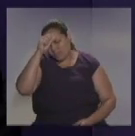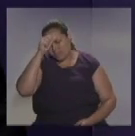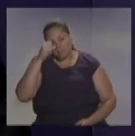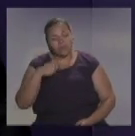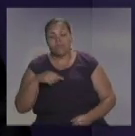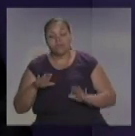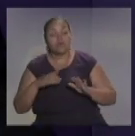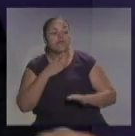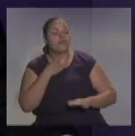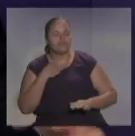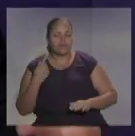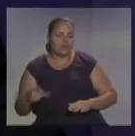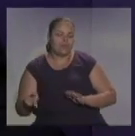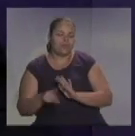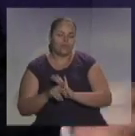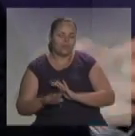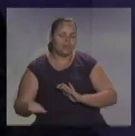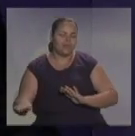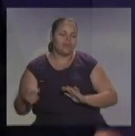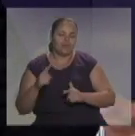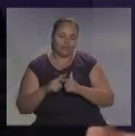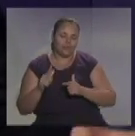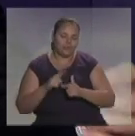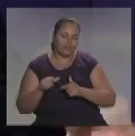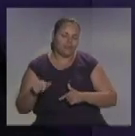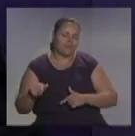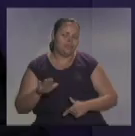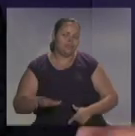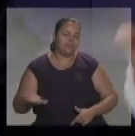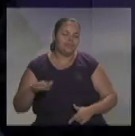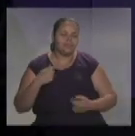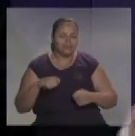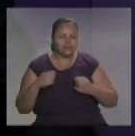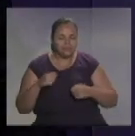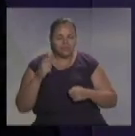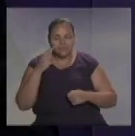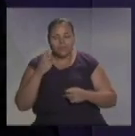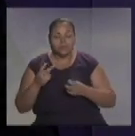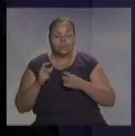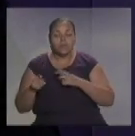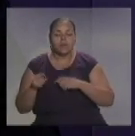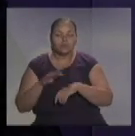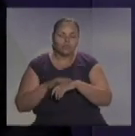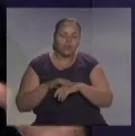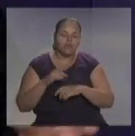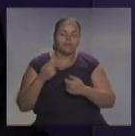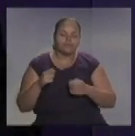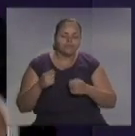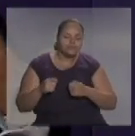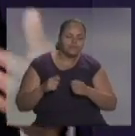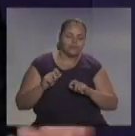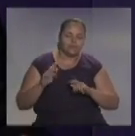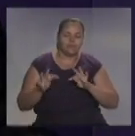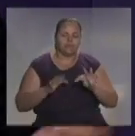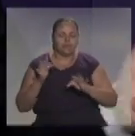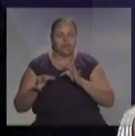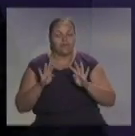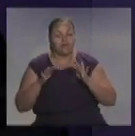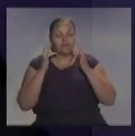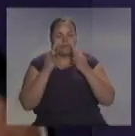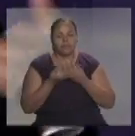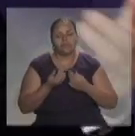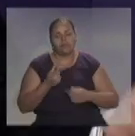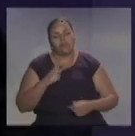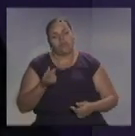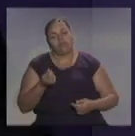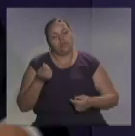vontade da criança. Existe exatamente um problema que precisa ser diagnosticado e tratado. né? A gente sabe quando a família tem mais